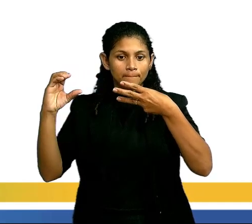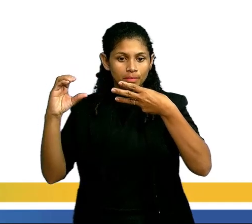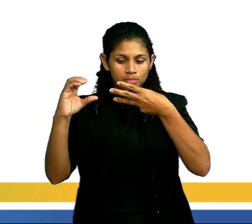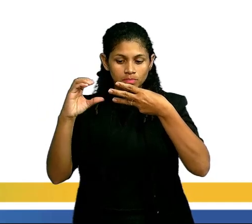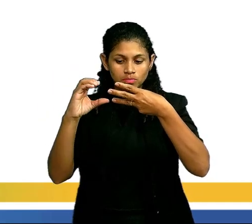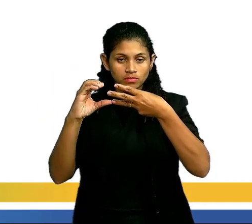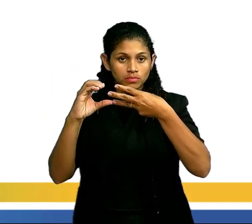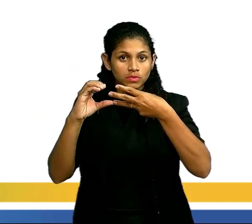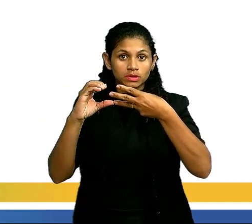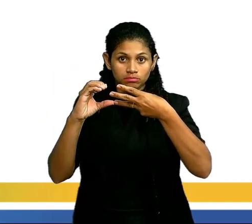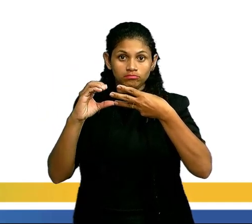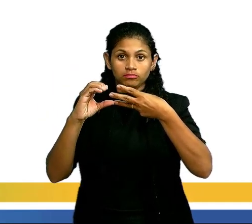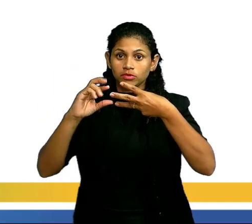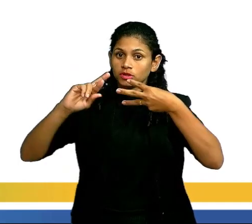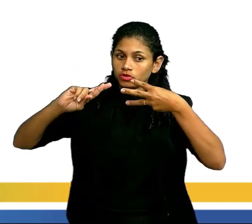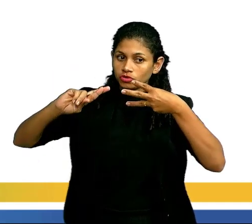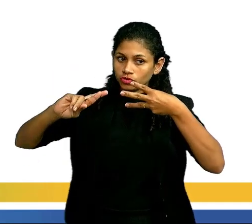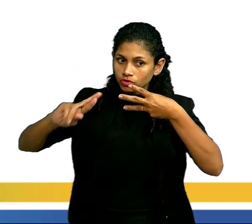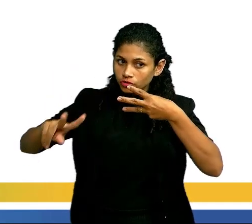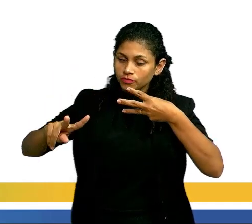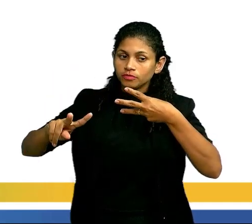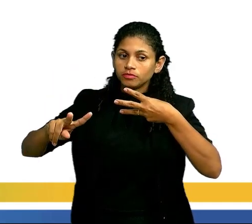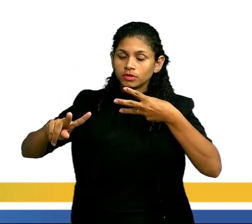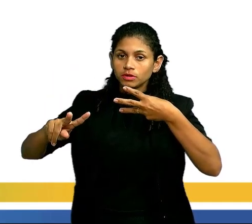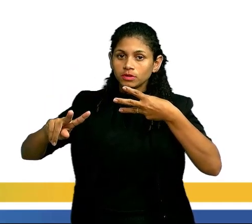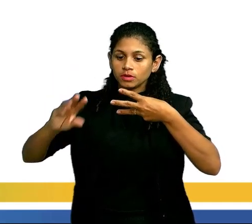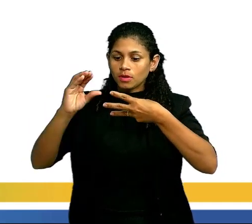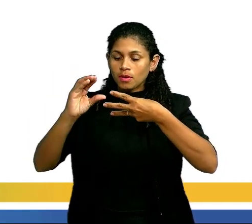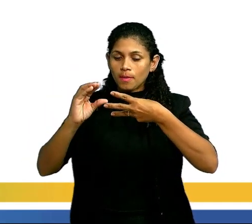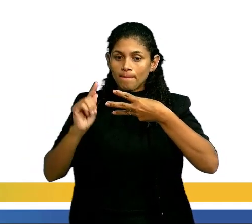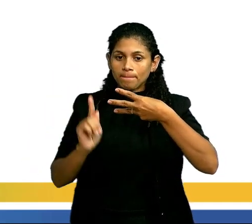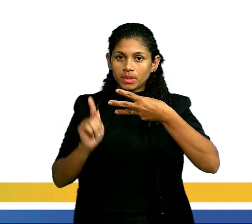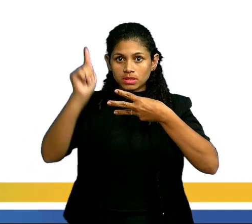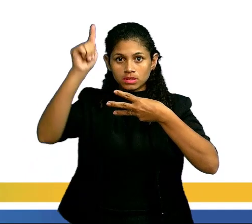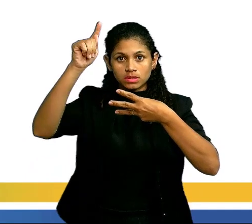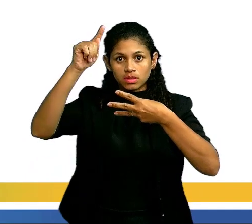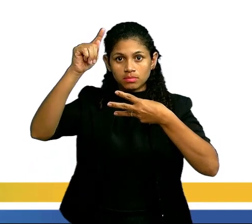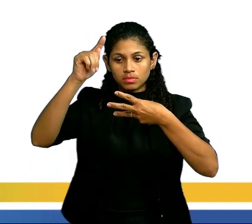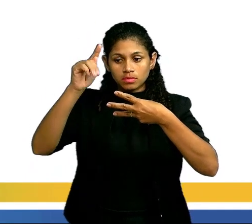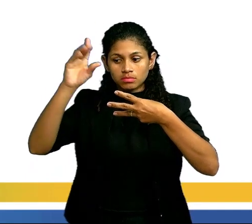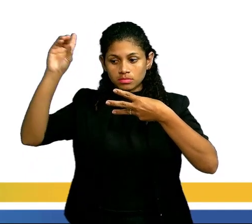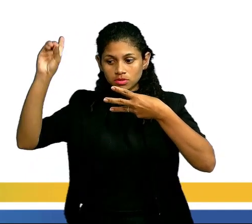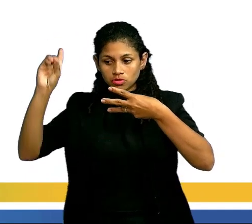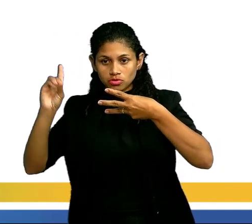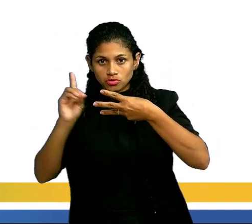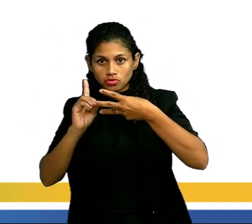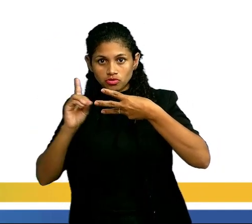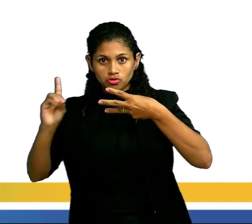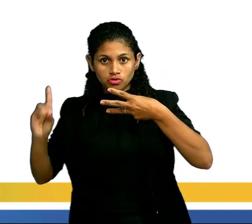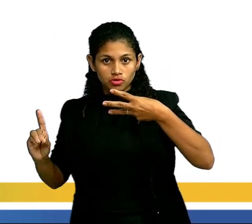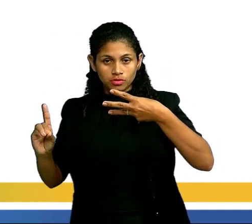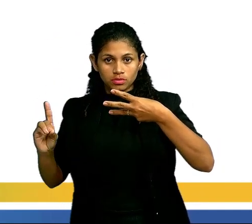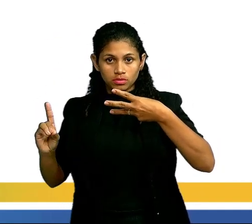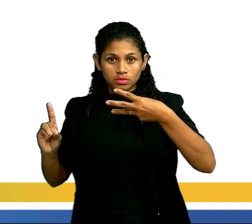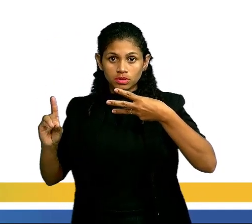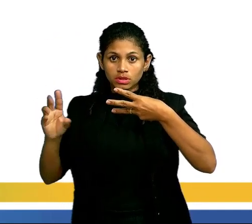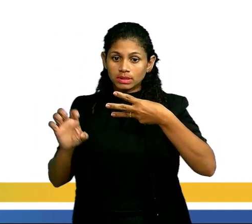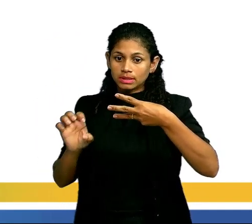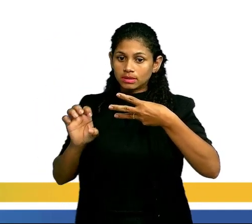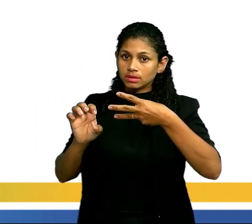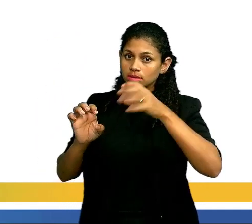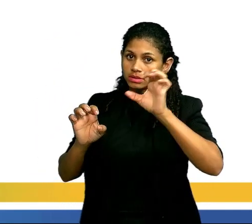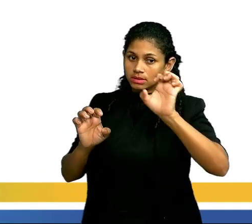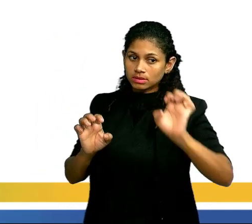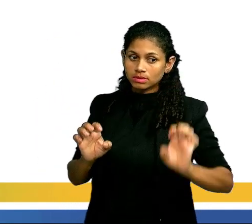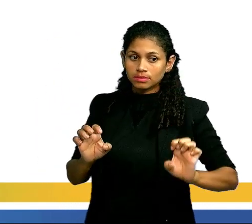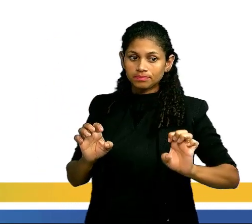carbonos diferentes, para cima, para a direita e para a esquerda. Então ele é um carbono terciário. Já no